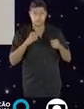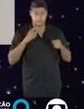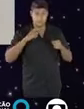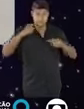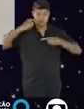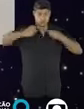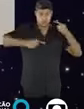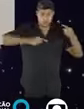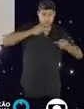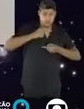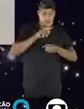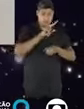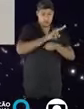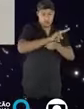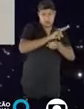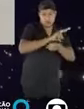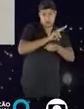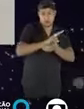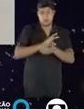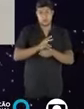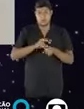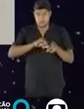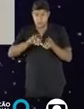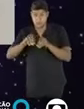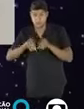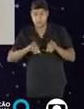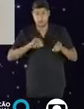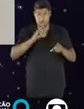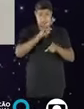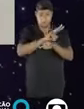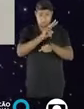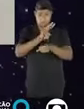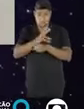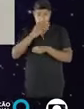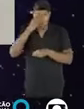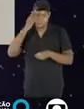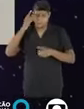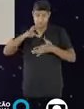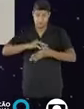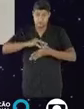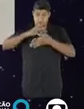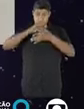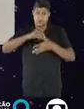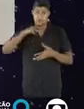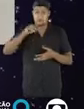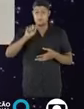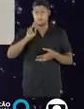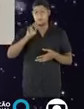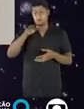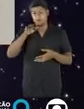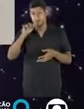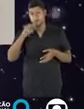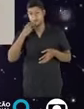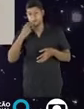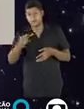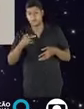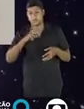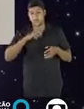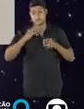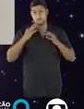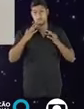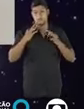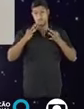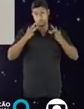você preservar o solo, preservar as águas, né? Preservar o homem no campo. Tem a ver com aquilo que a Mariana falou, a coisa das tecnologias.